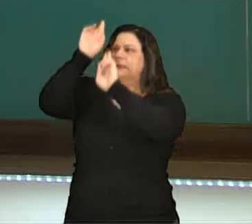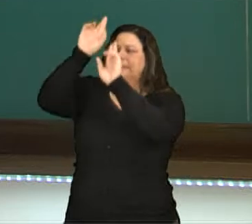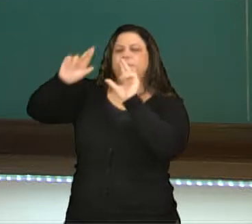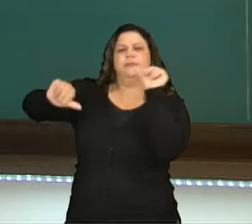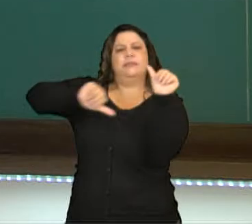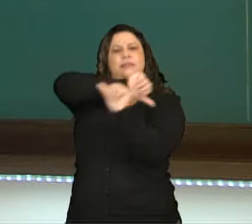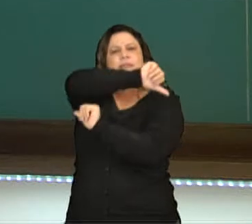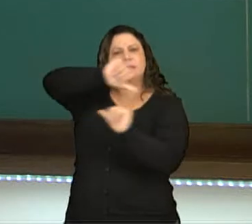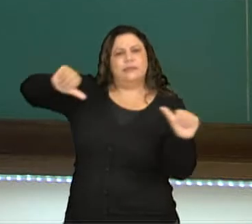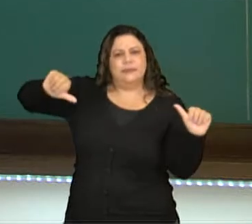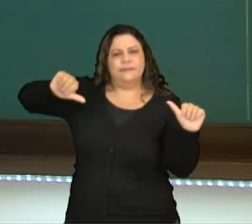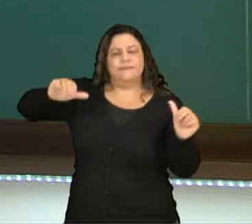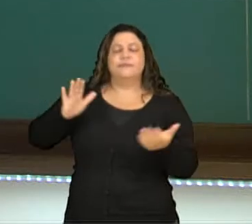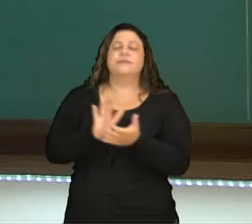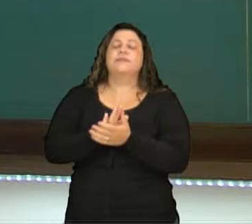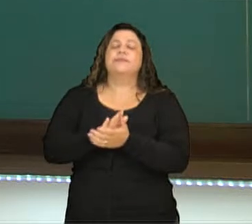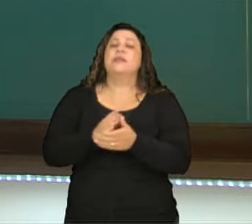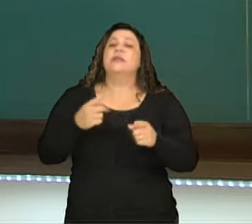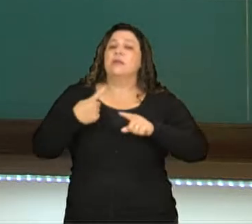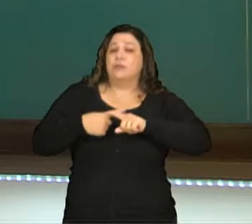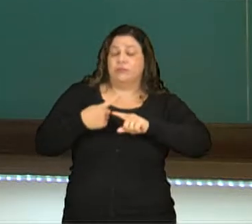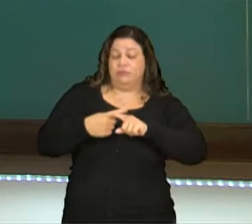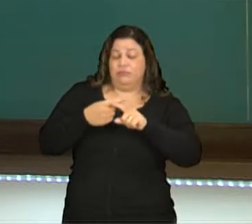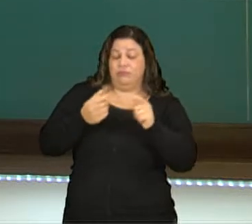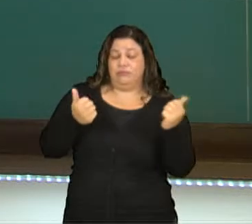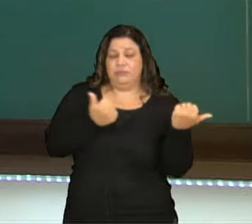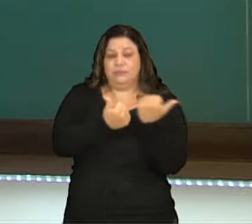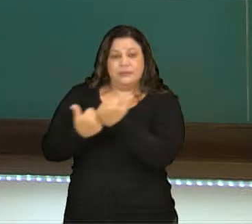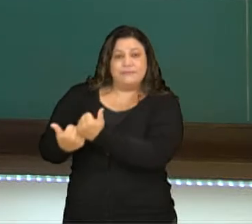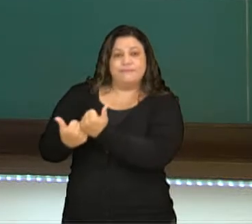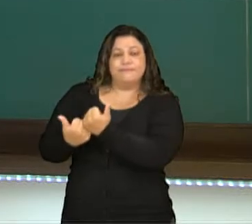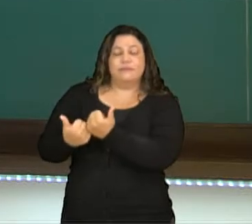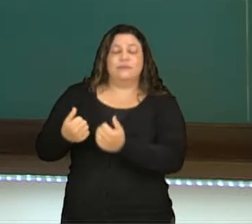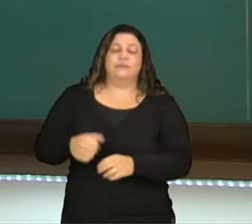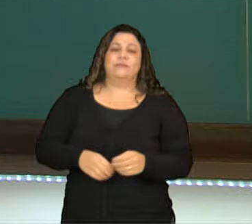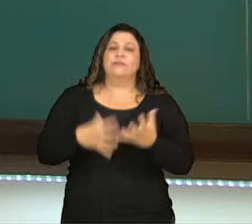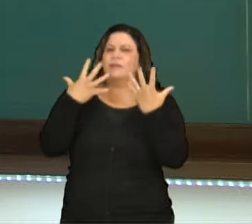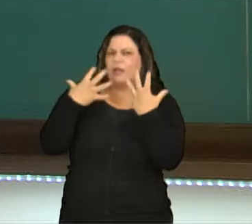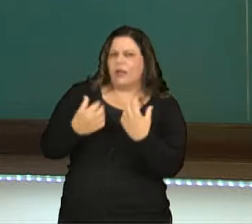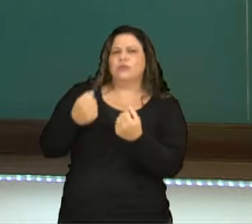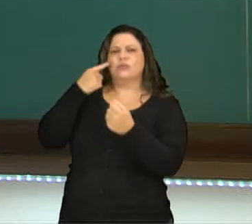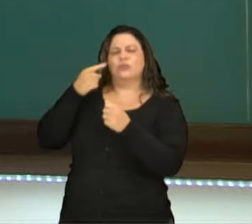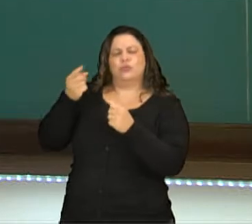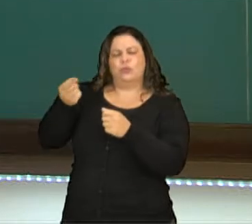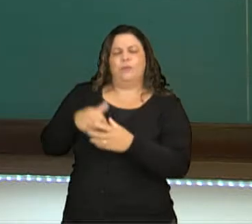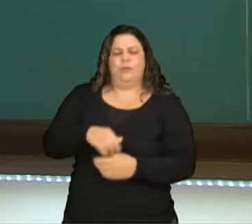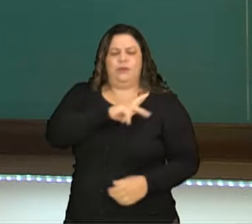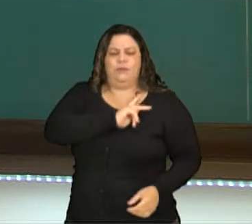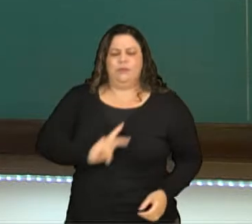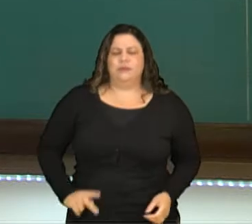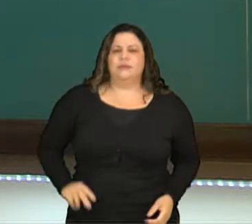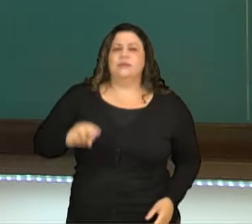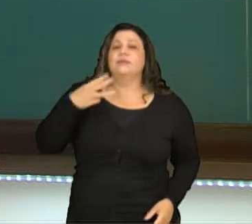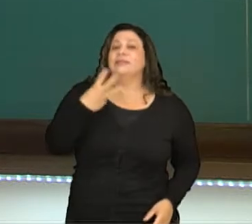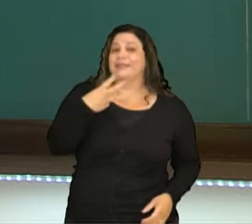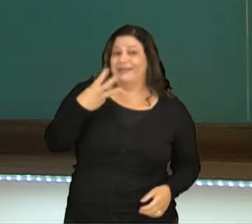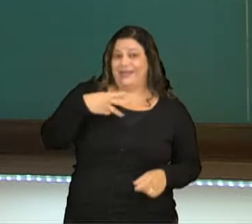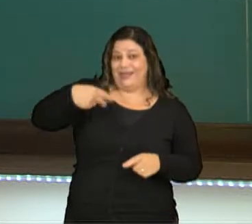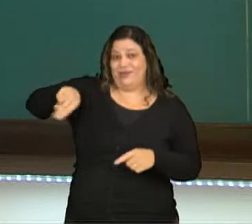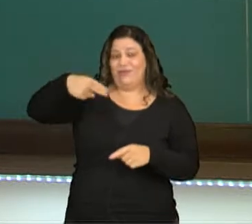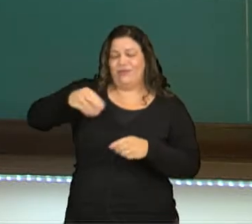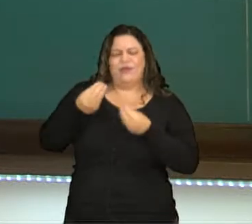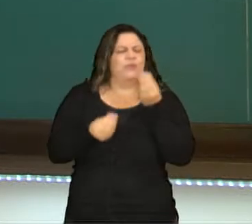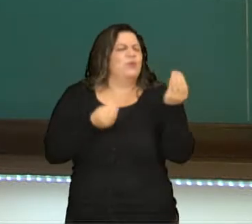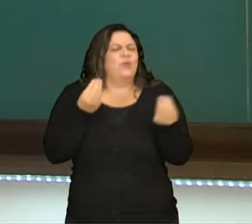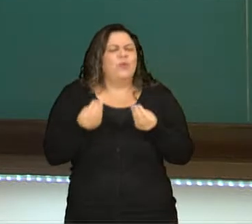mudança aí. Então, quando ele chegou ao Rio de Janeiro para assumir no dia 3 de novembro de 1930. Como foi